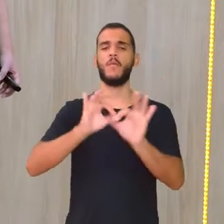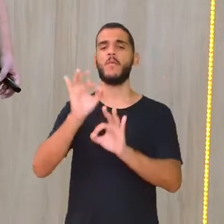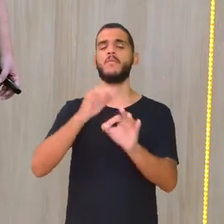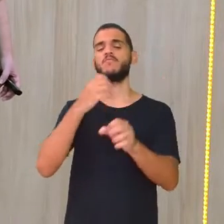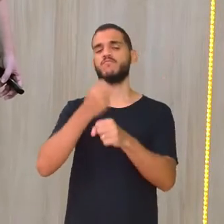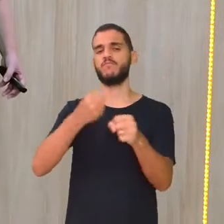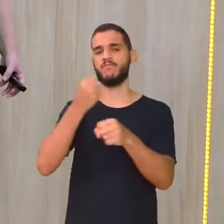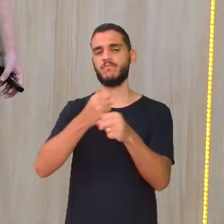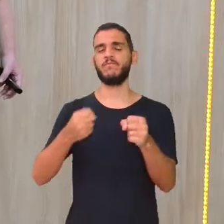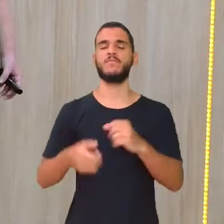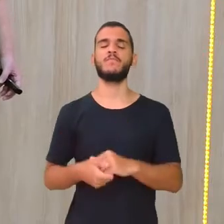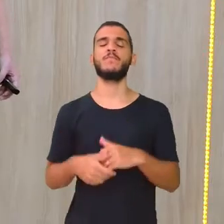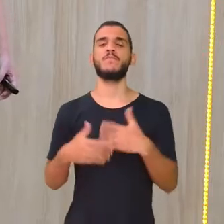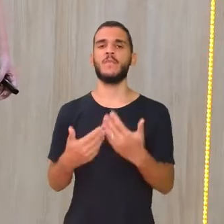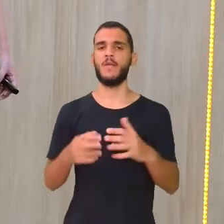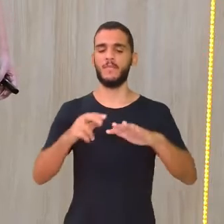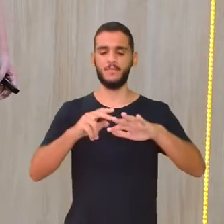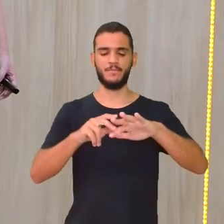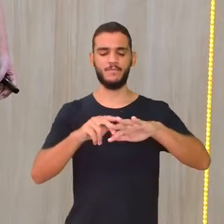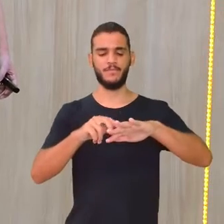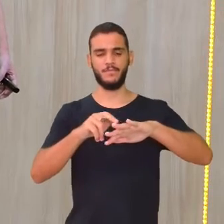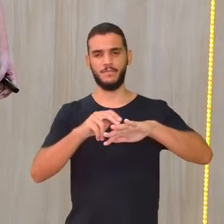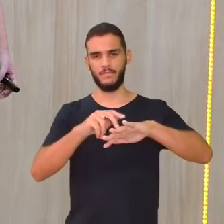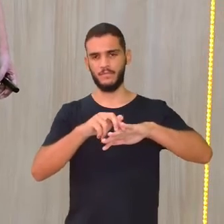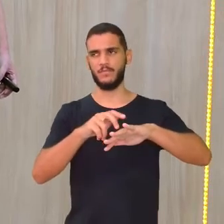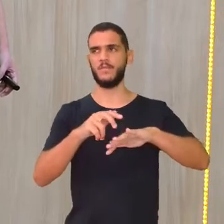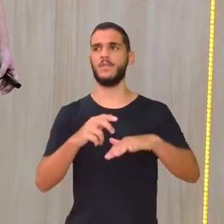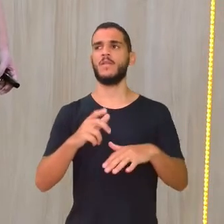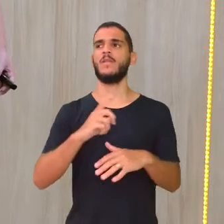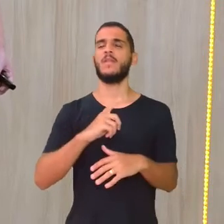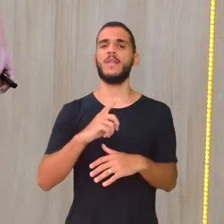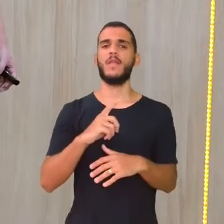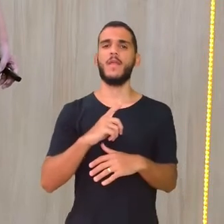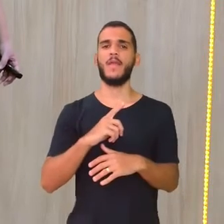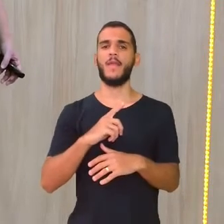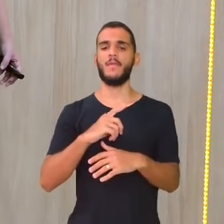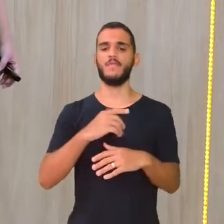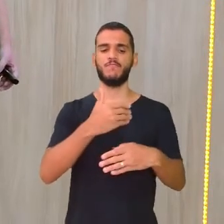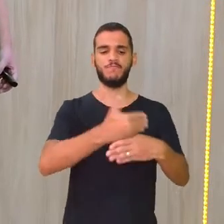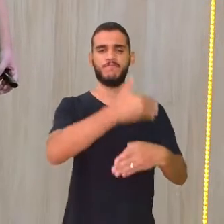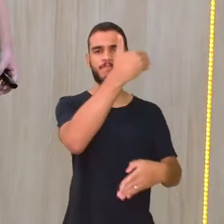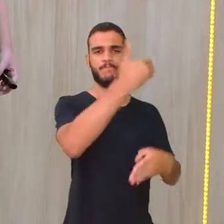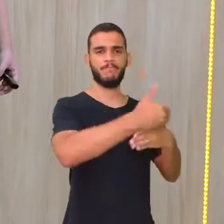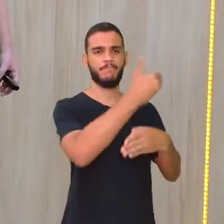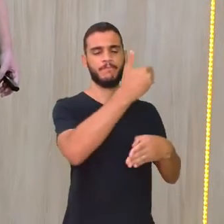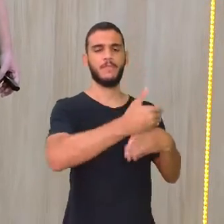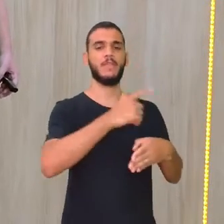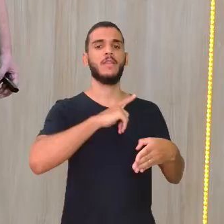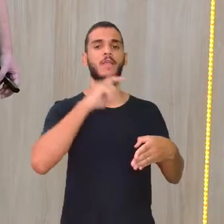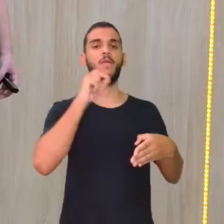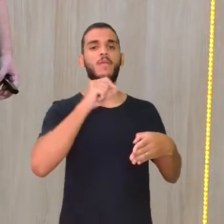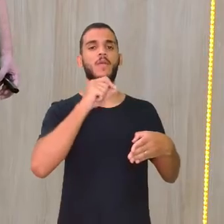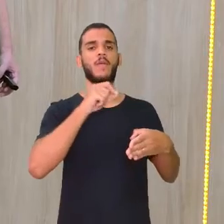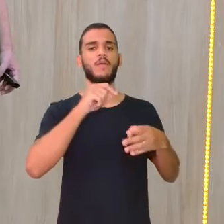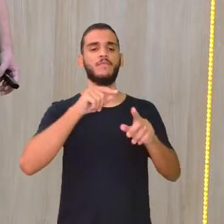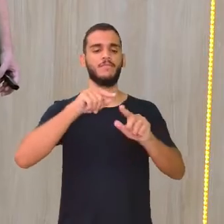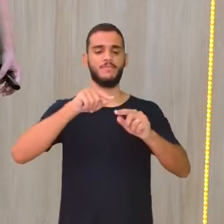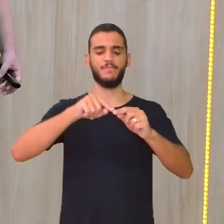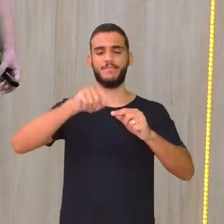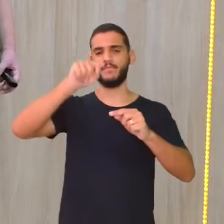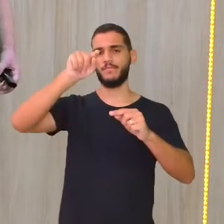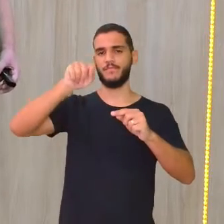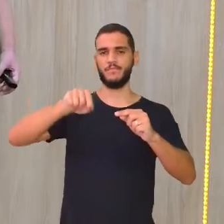escada, você encosta a escada na parede, né, Gilson? Sim. E forma um triângulo, se você pensar direitinho.